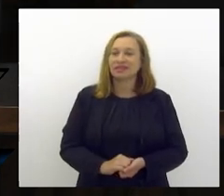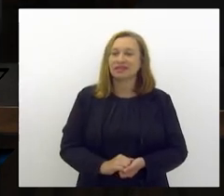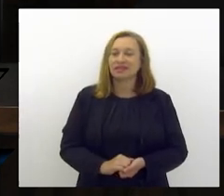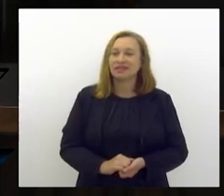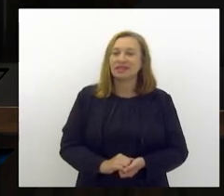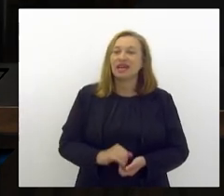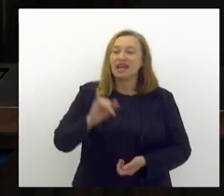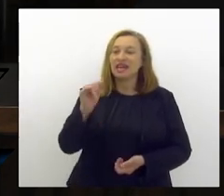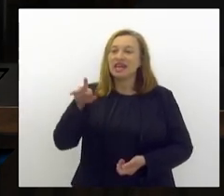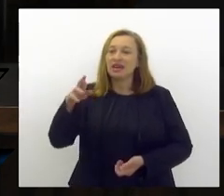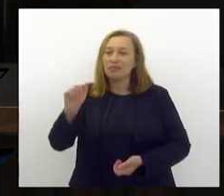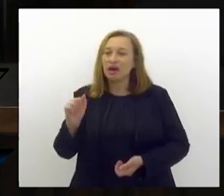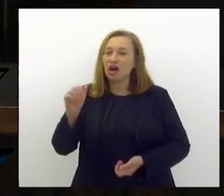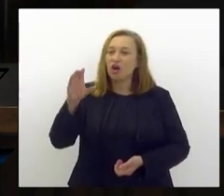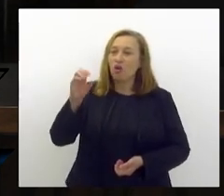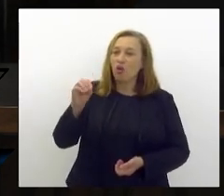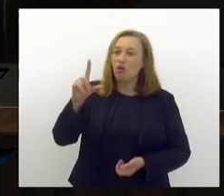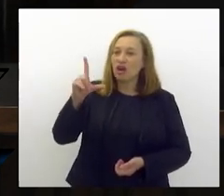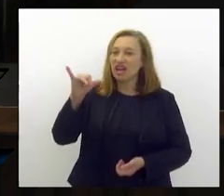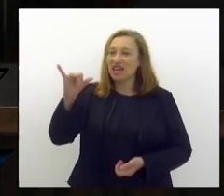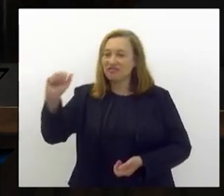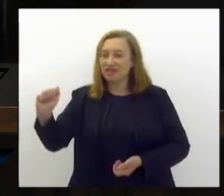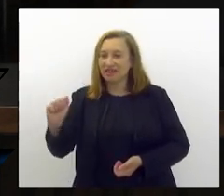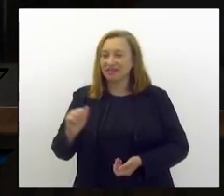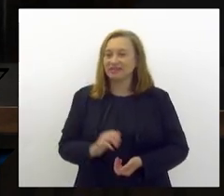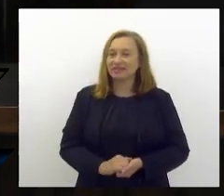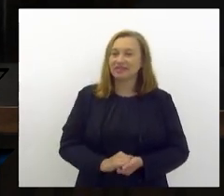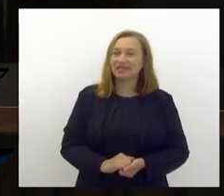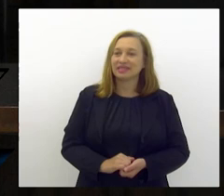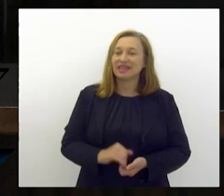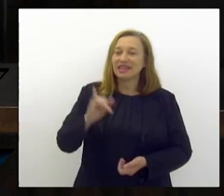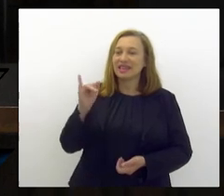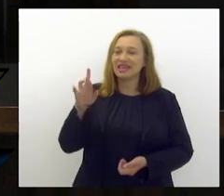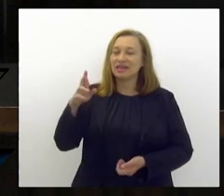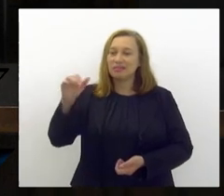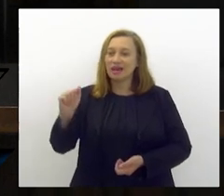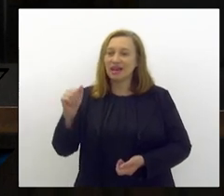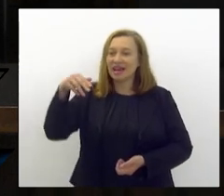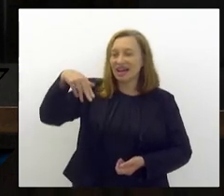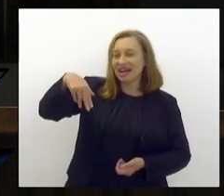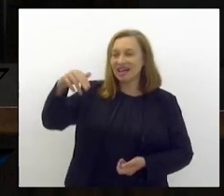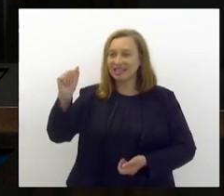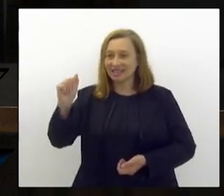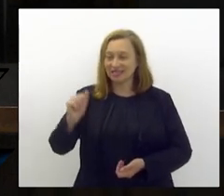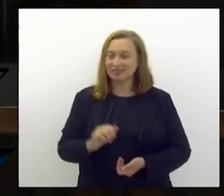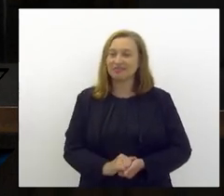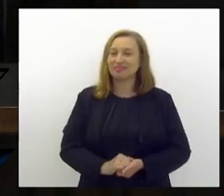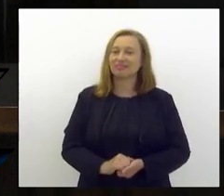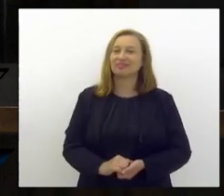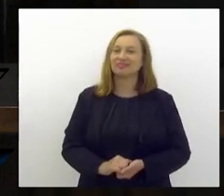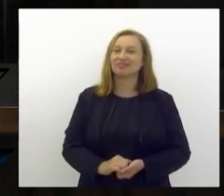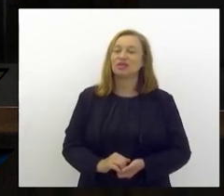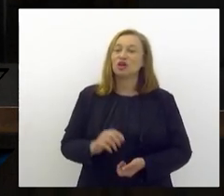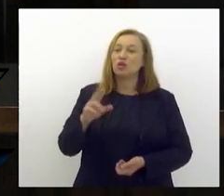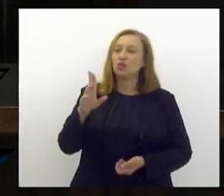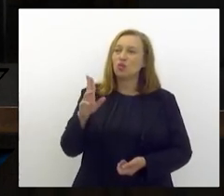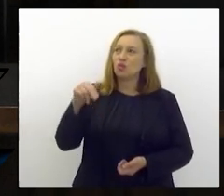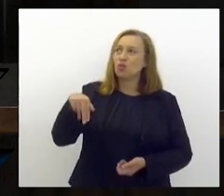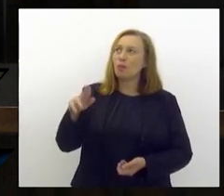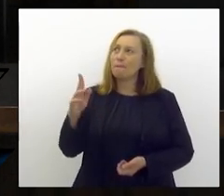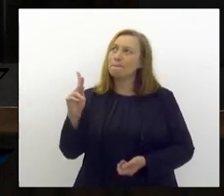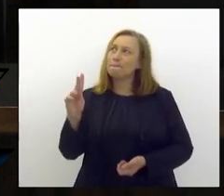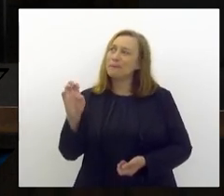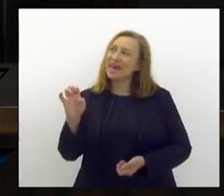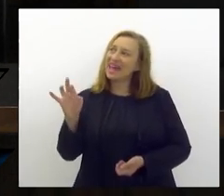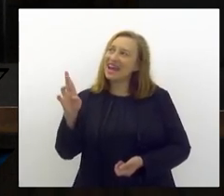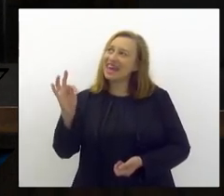Irmã Olívia Barreto Gomes, Irmã Ana Maria Vicente Soares, Umbelinda Francisca